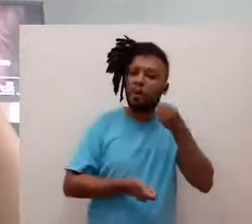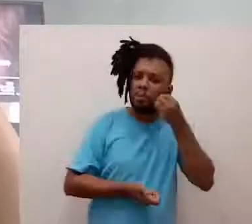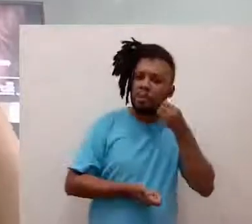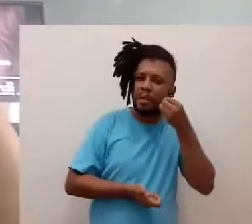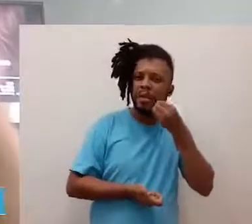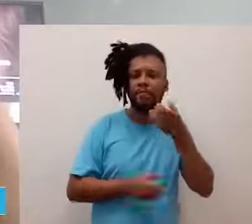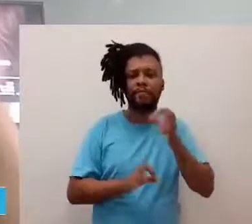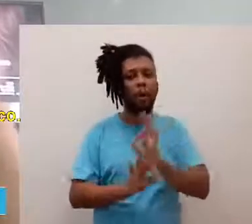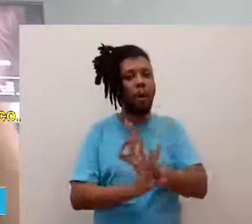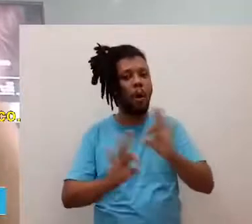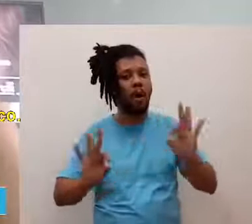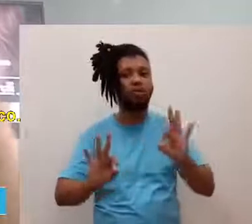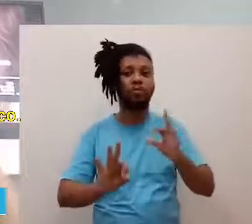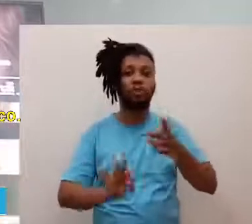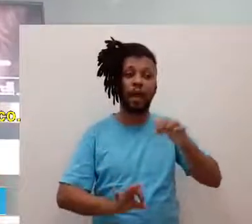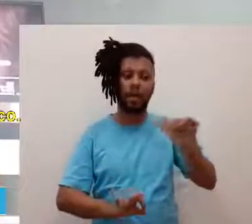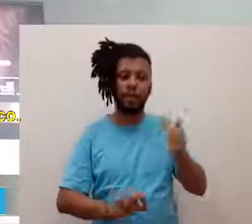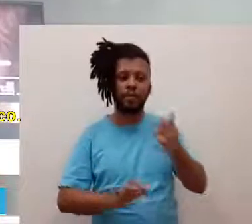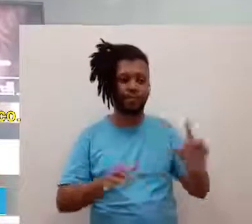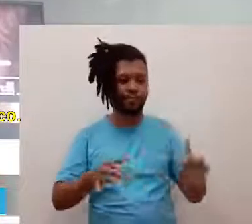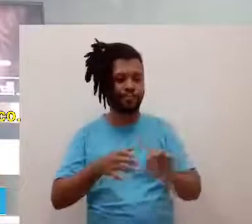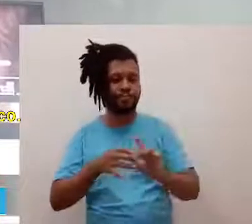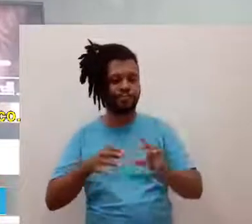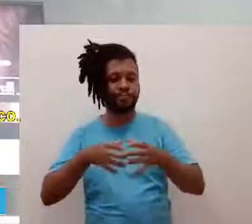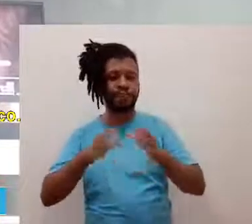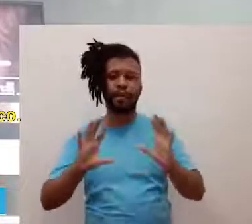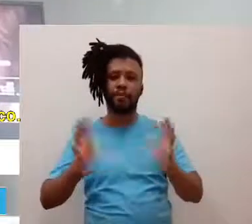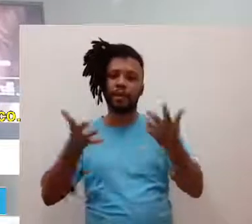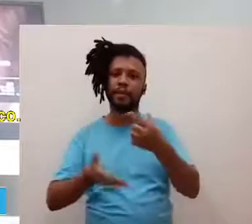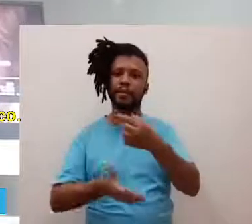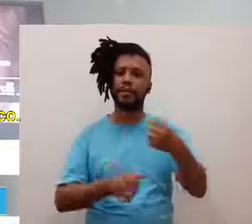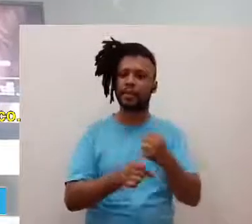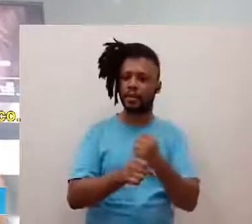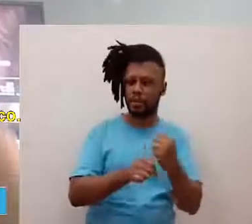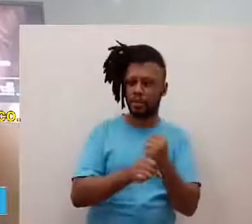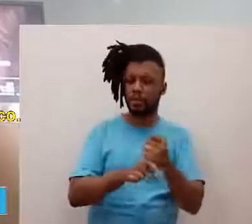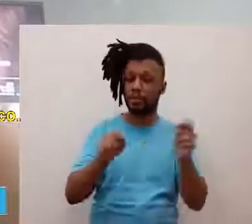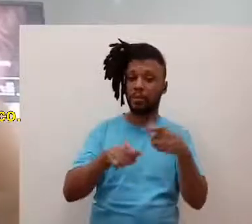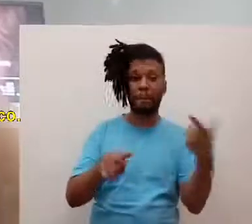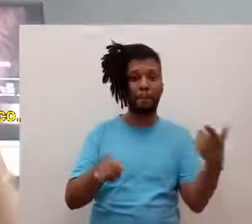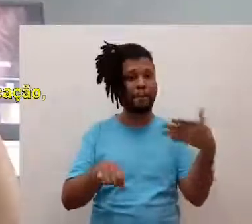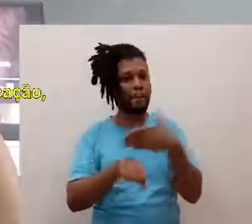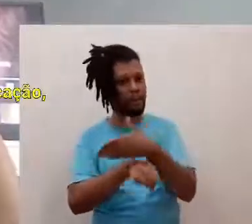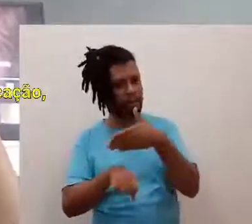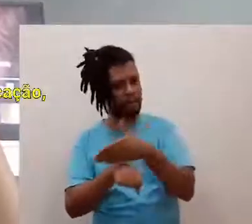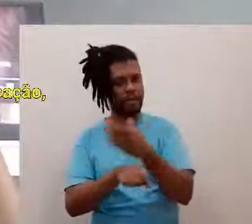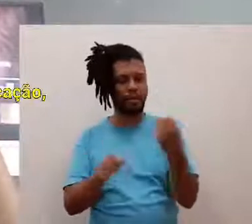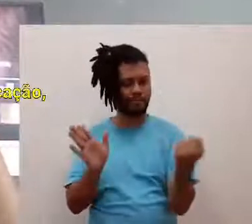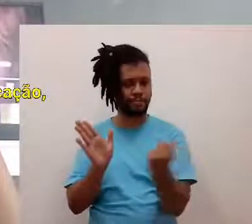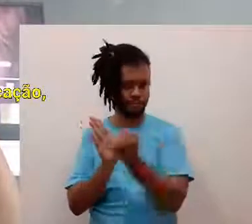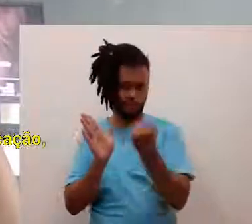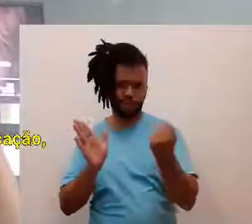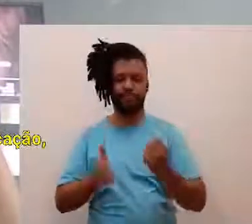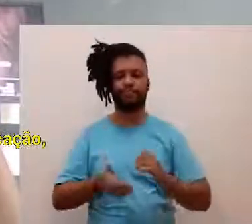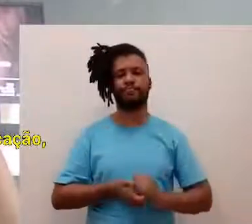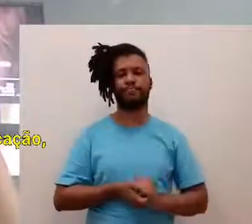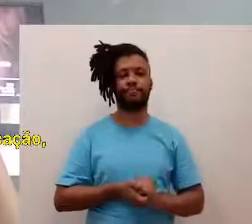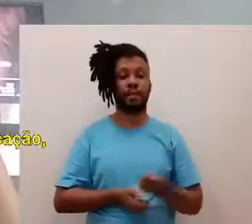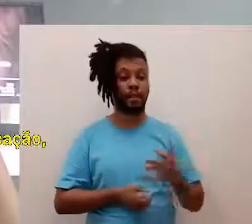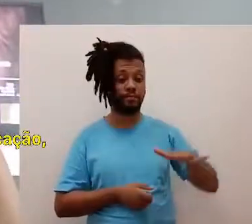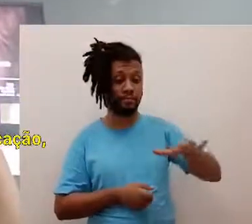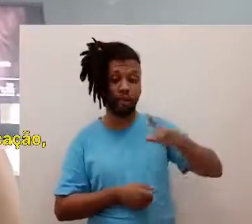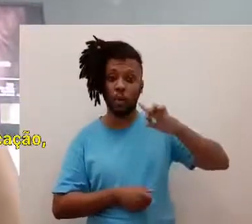participar dos 100 anos, poder fazer parte desse marco. A questão da surdez